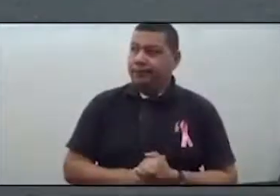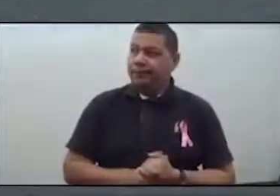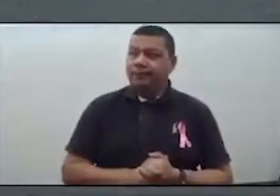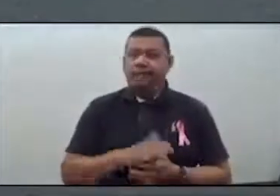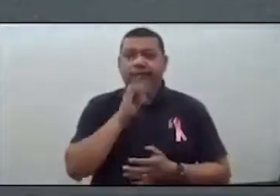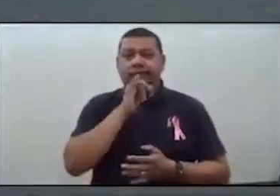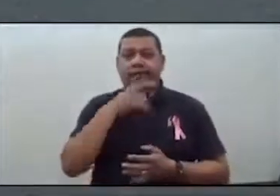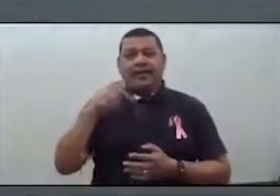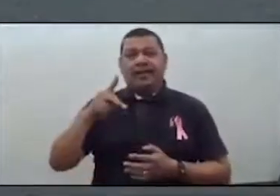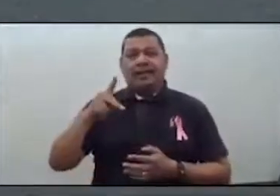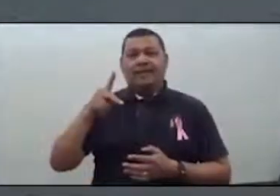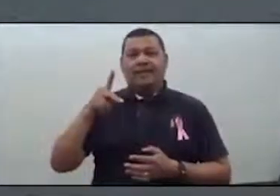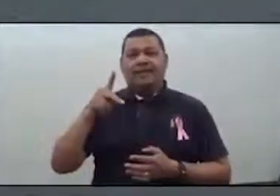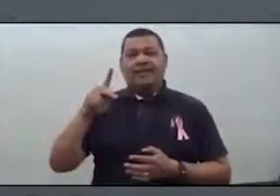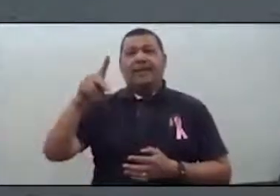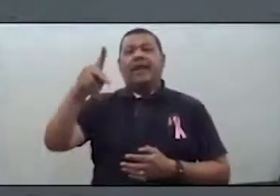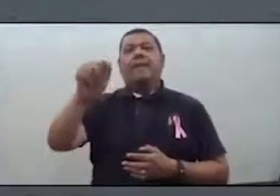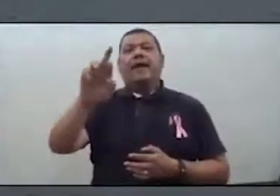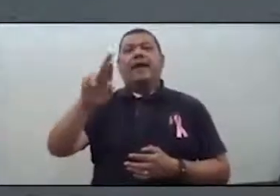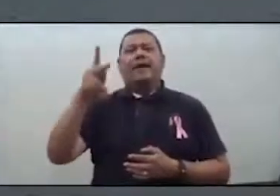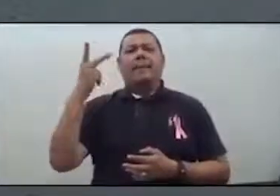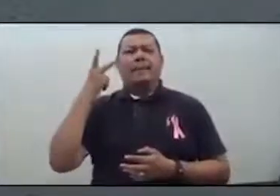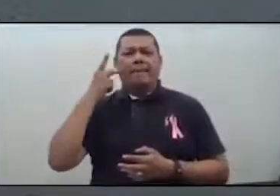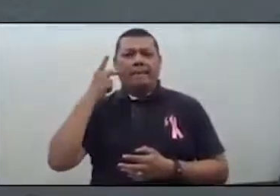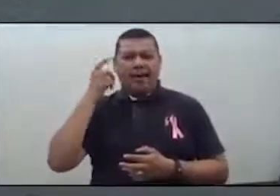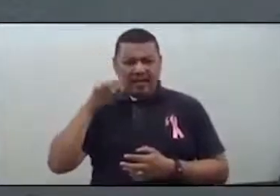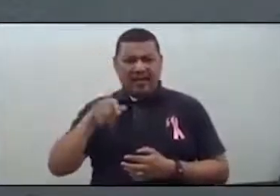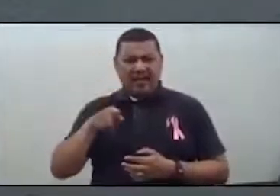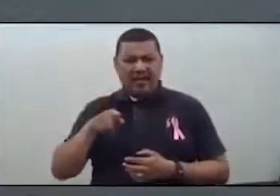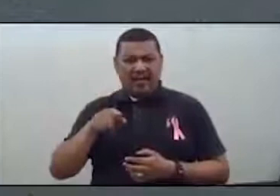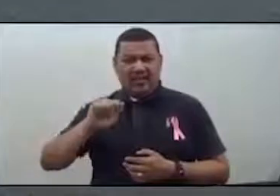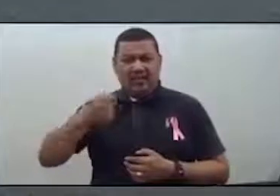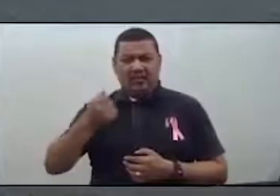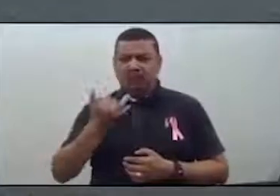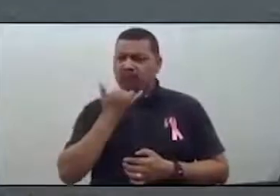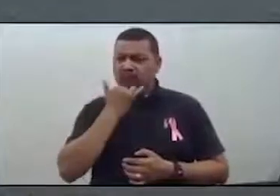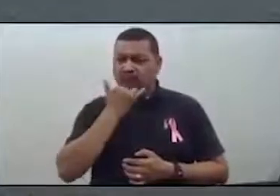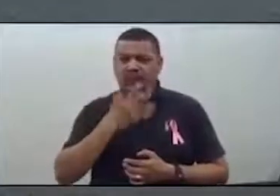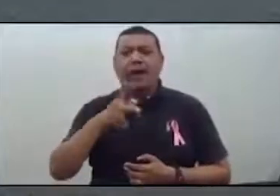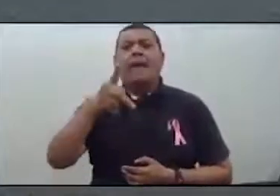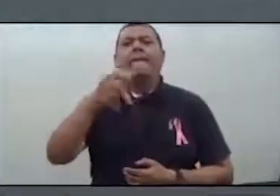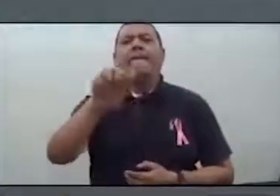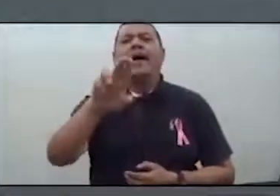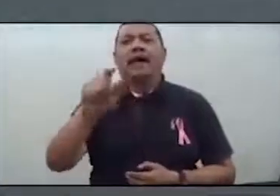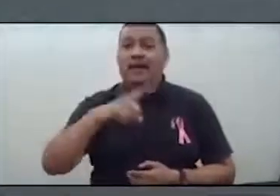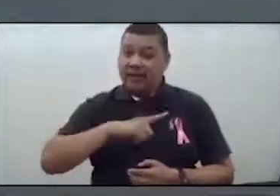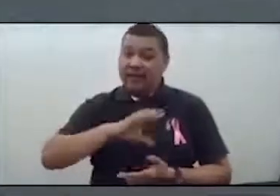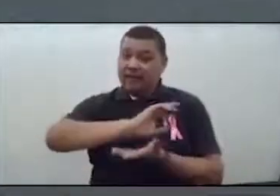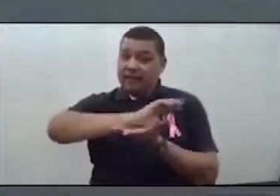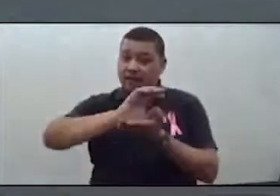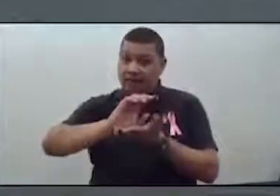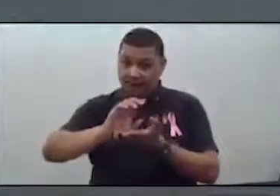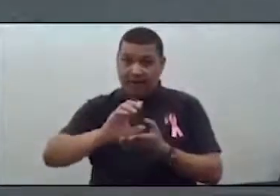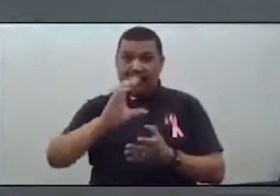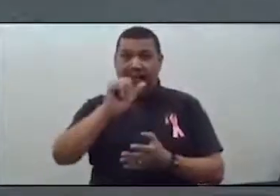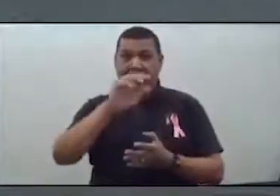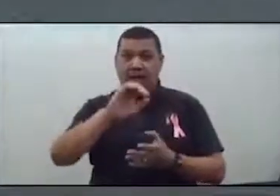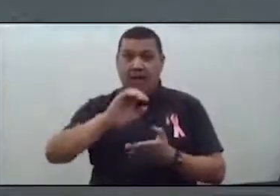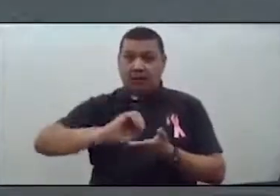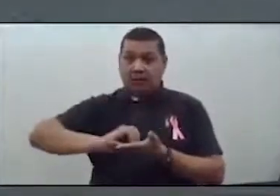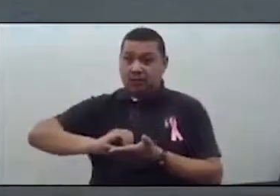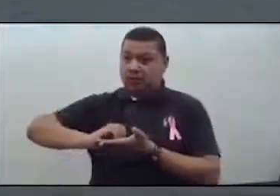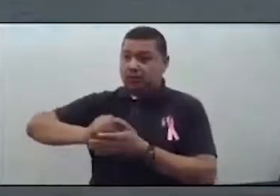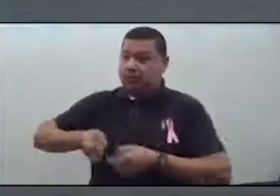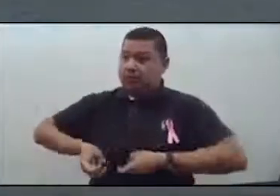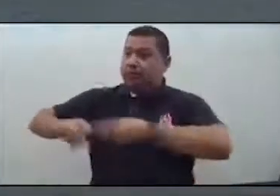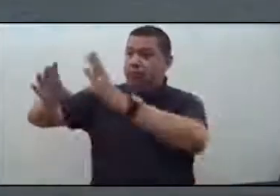Pará, que se organizou e está tendo um cacau muito forte, muito produtivo, está sendo exportado para todo mundo, né? Então, o que nós